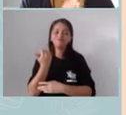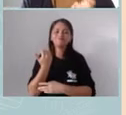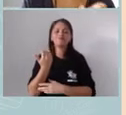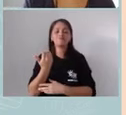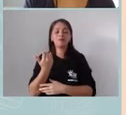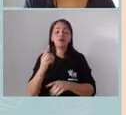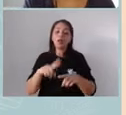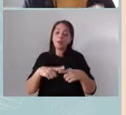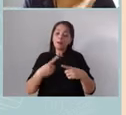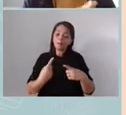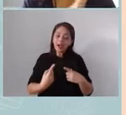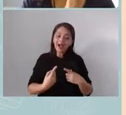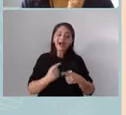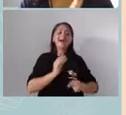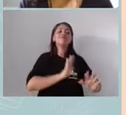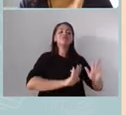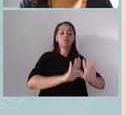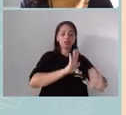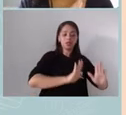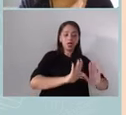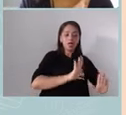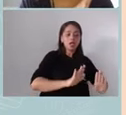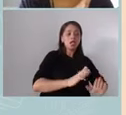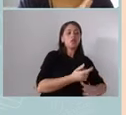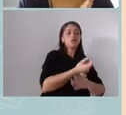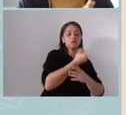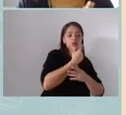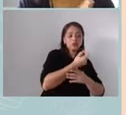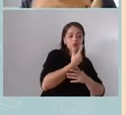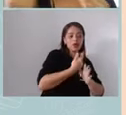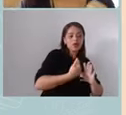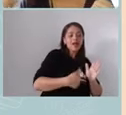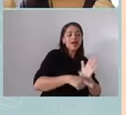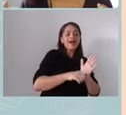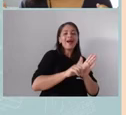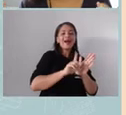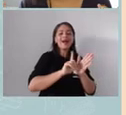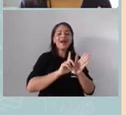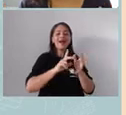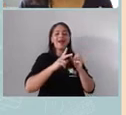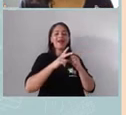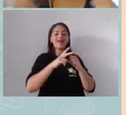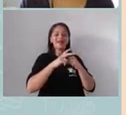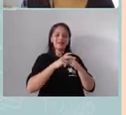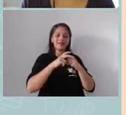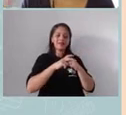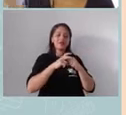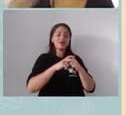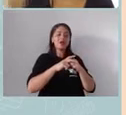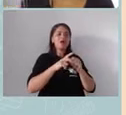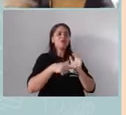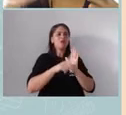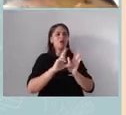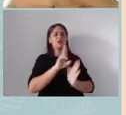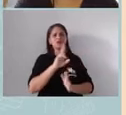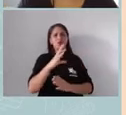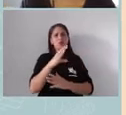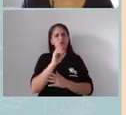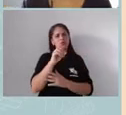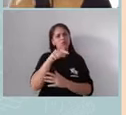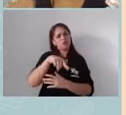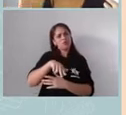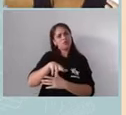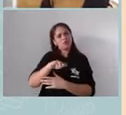se ele faz o tratamento, né, se ele toma lá a medicação antirretroviral, que antigamente era chamada de coquetel, mas hoje, né, não é